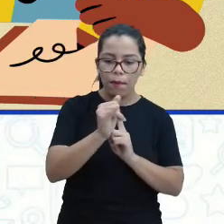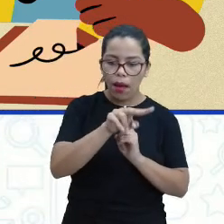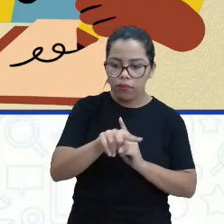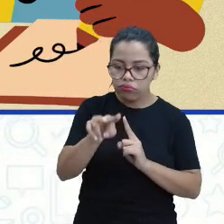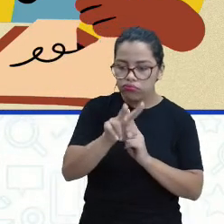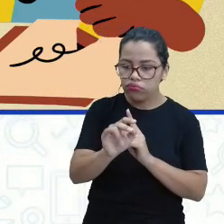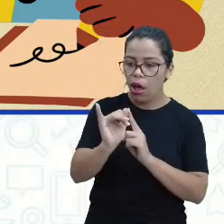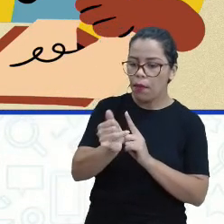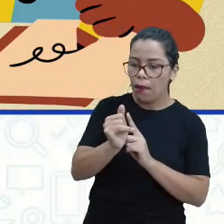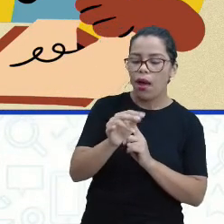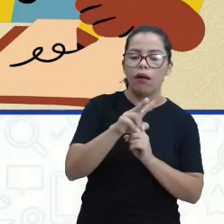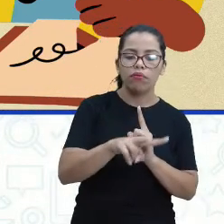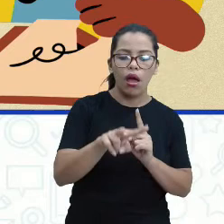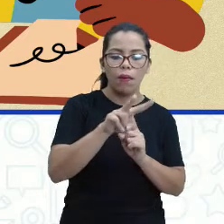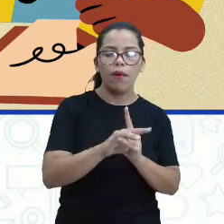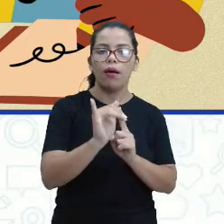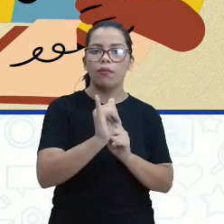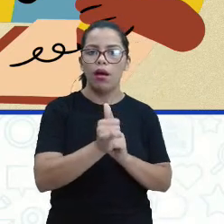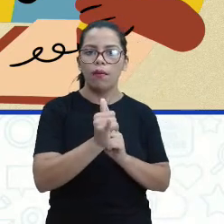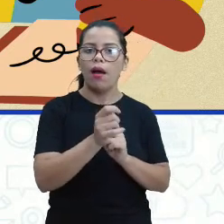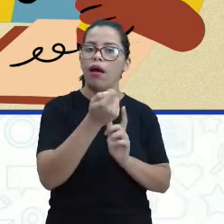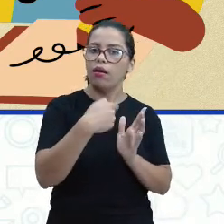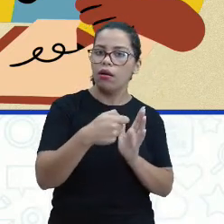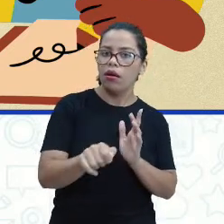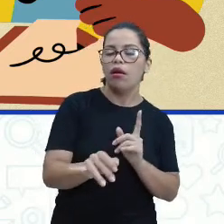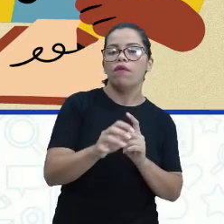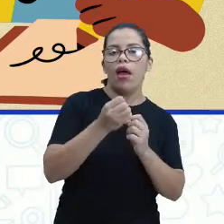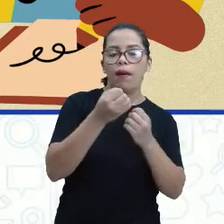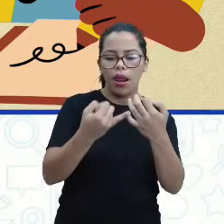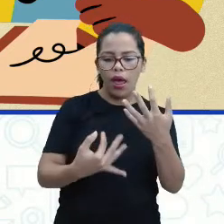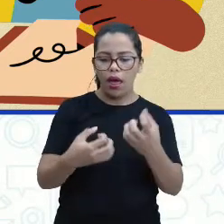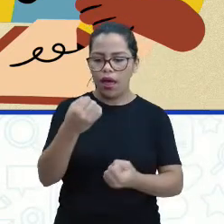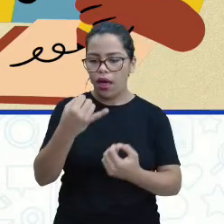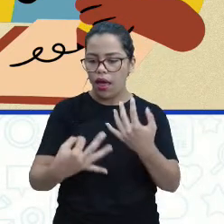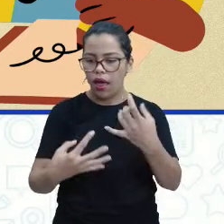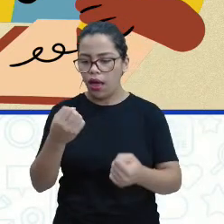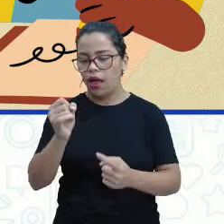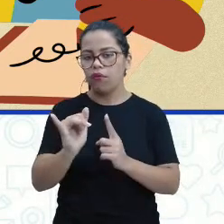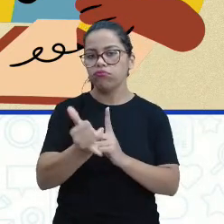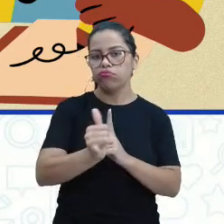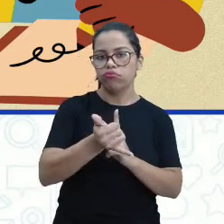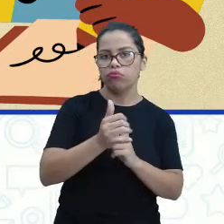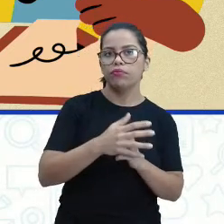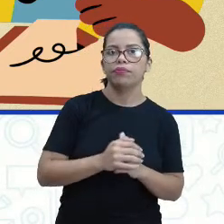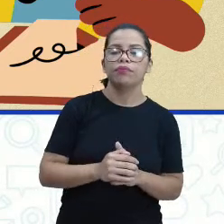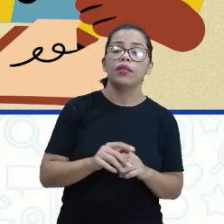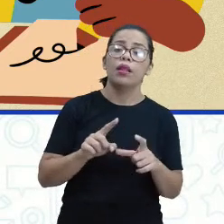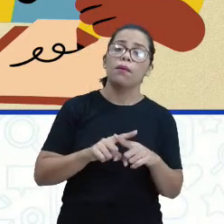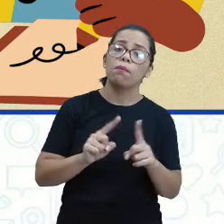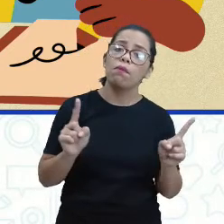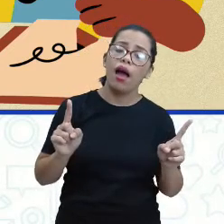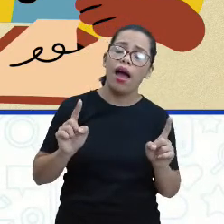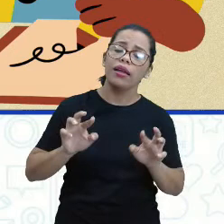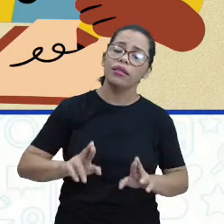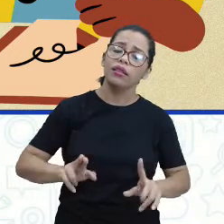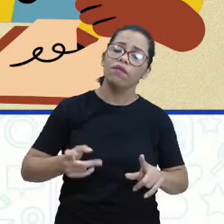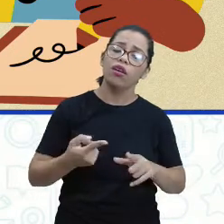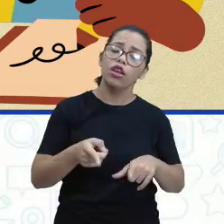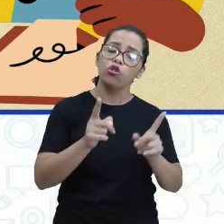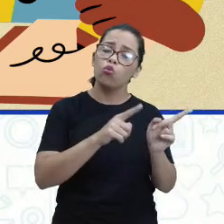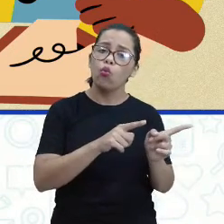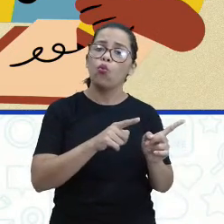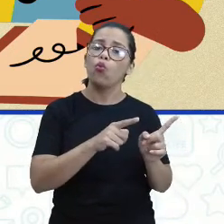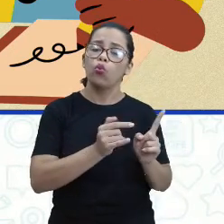ele vai relatar. Ele vai observar e ele vai escrever, vai descrever, vai narrar. Porém, diferentemente do